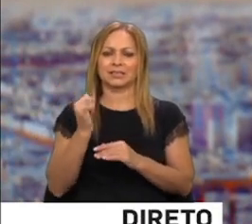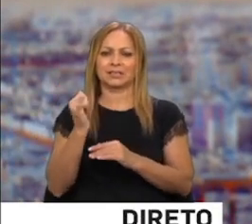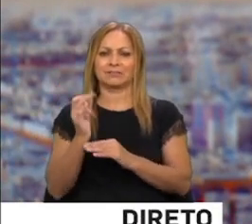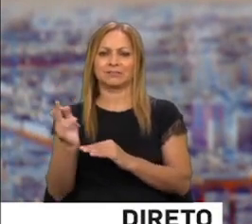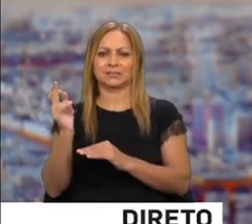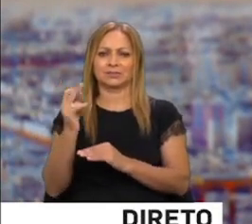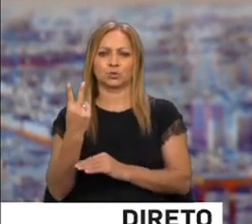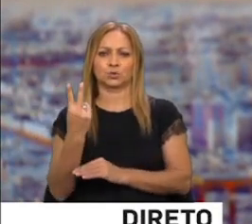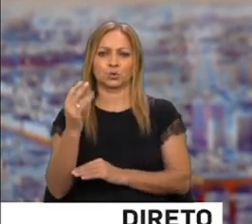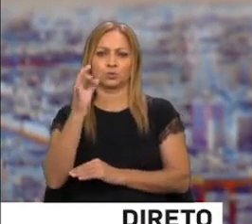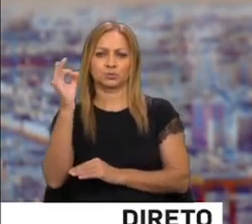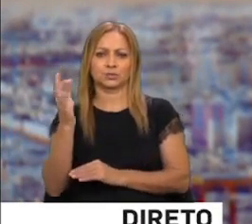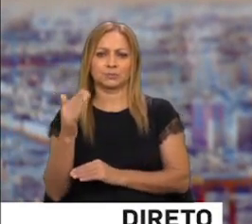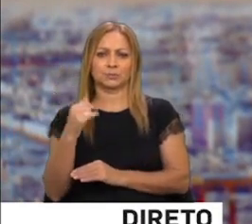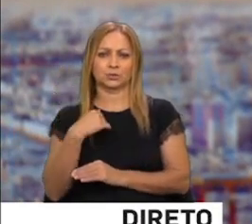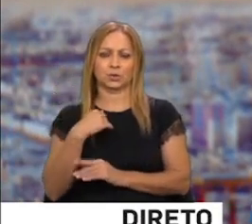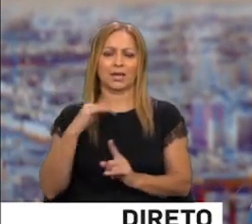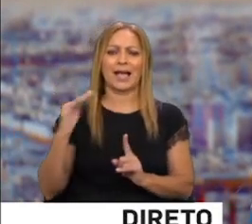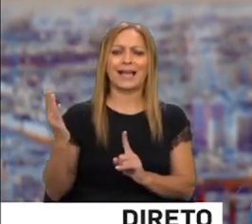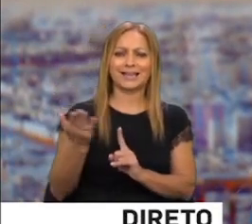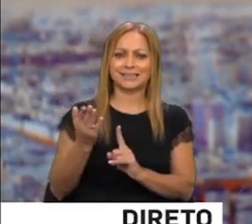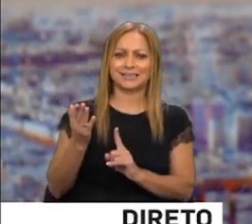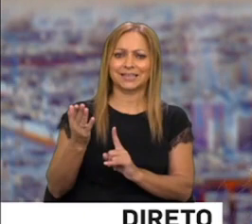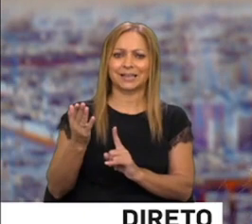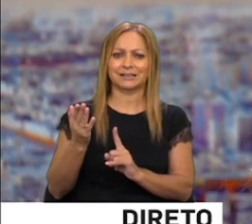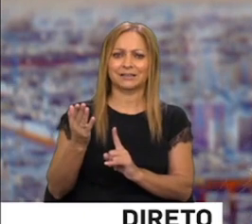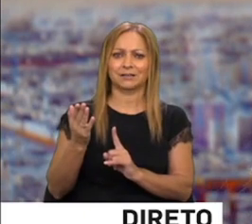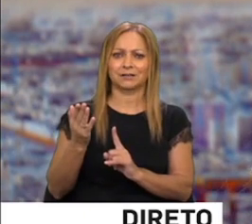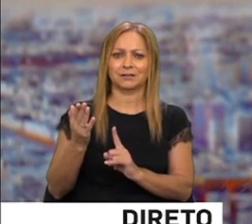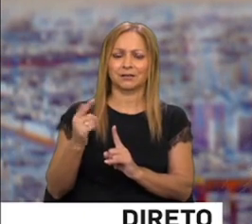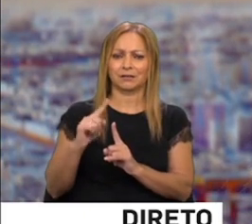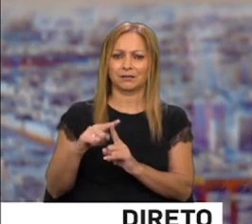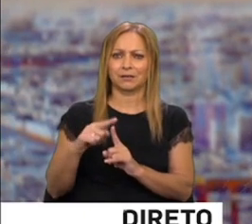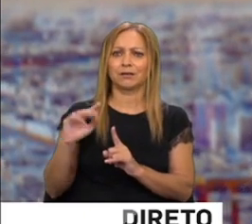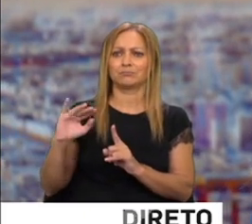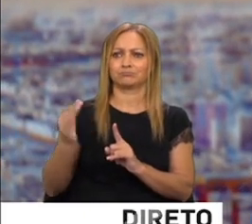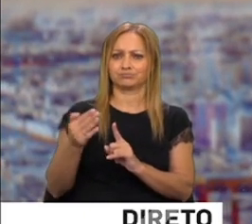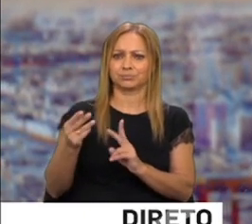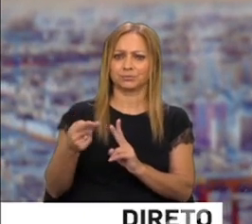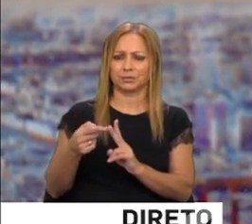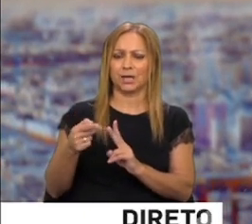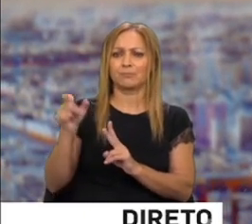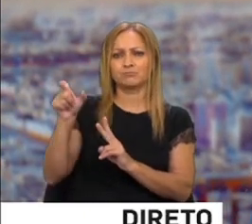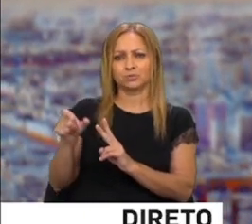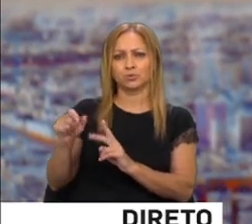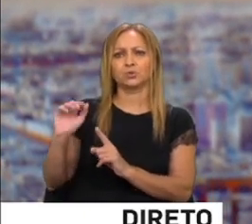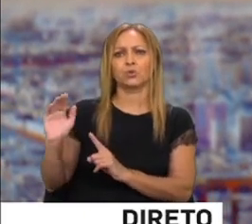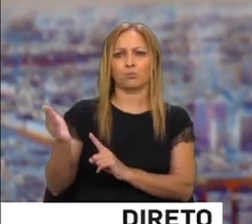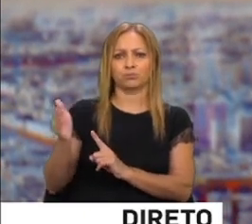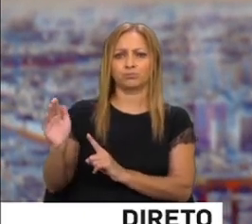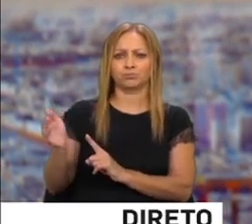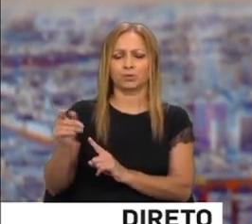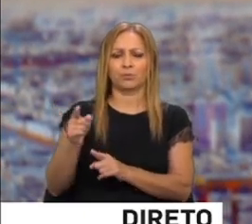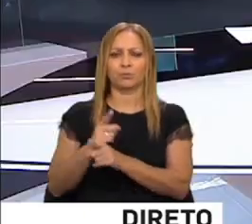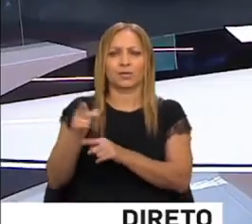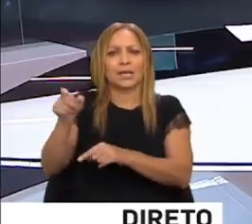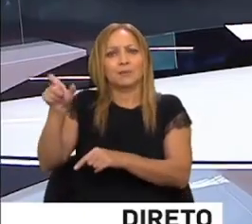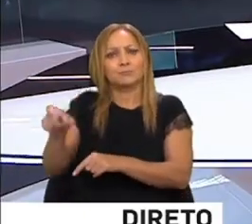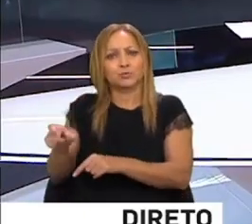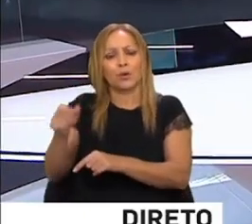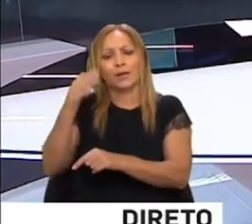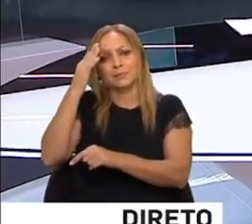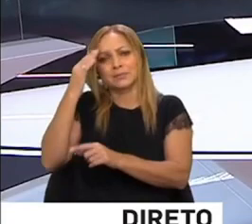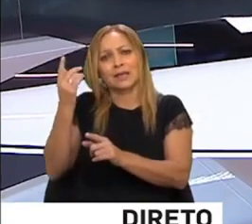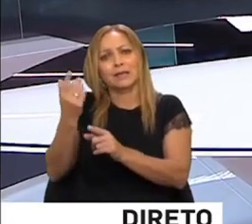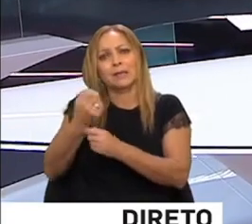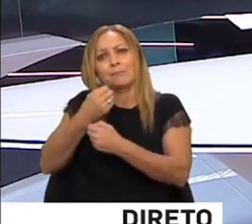2%, Mas então estamos a penalizar duplamente o o consumidor final que ele quem perde esse poder de